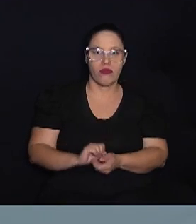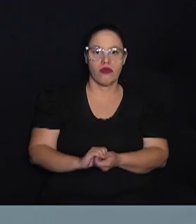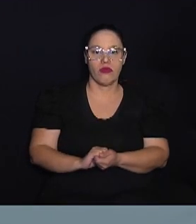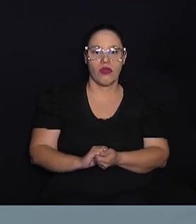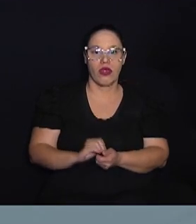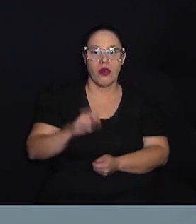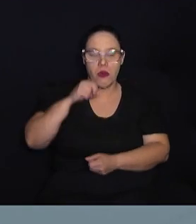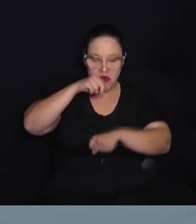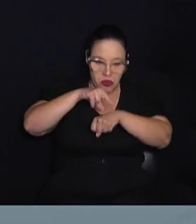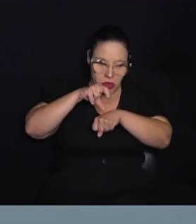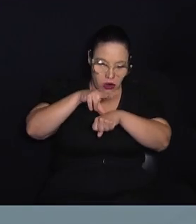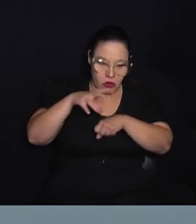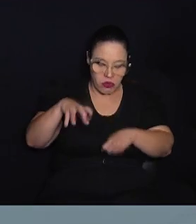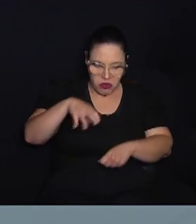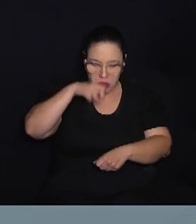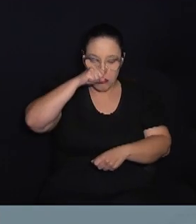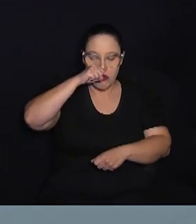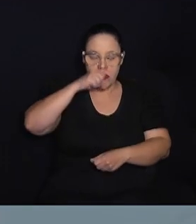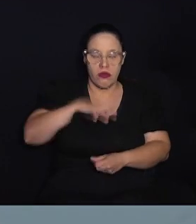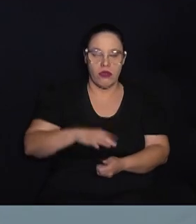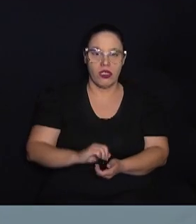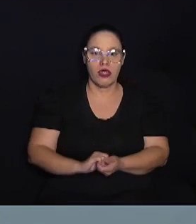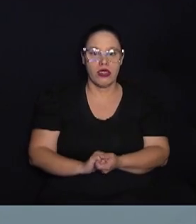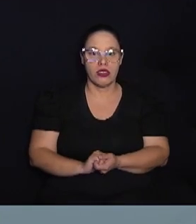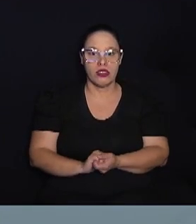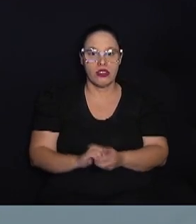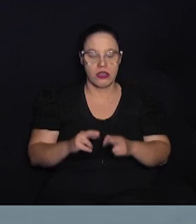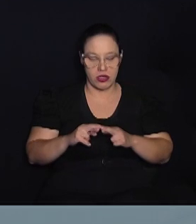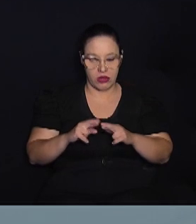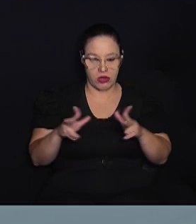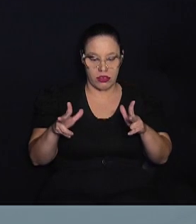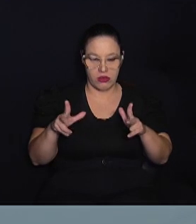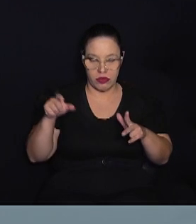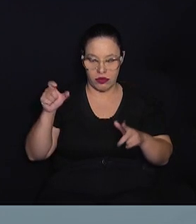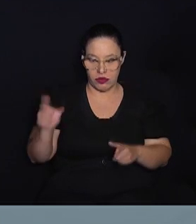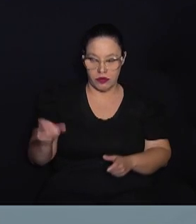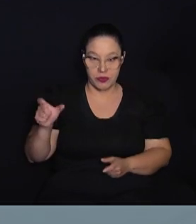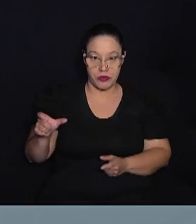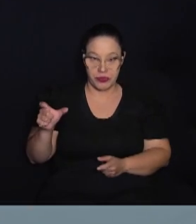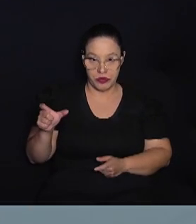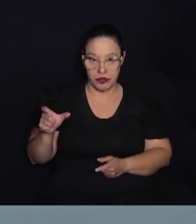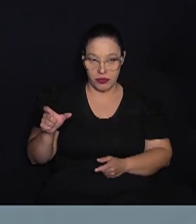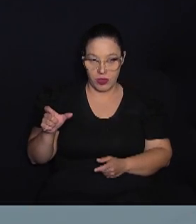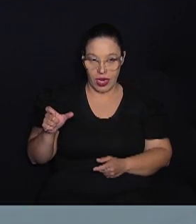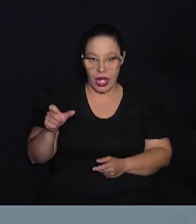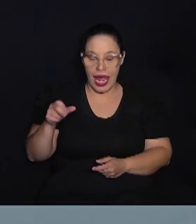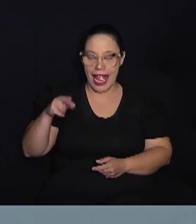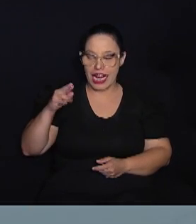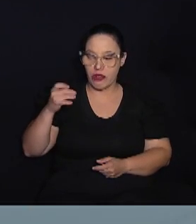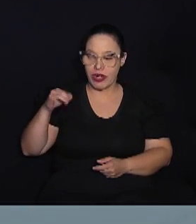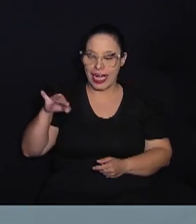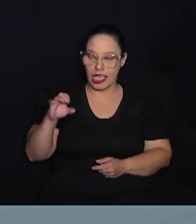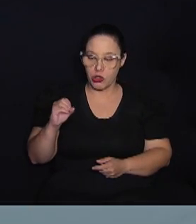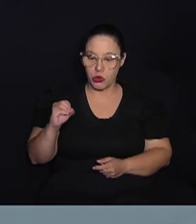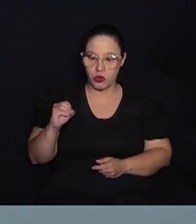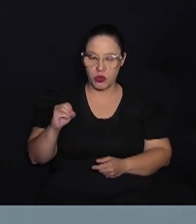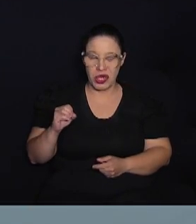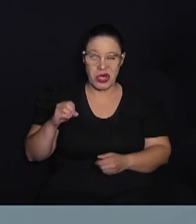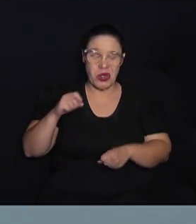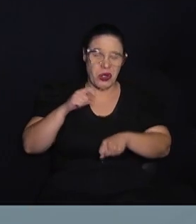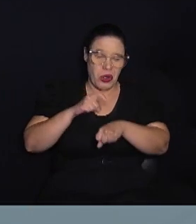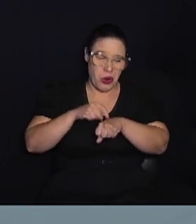o vírus incial respiratório e a diferença é que ah resfriado geralmente tem uma